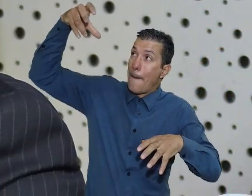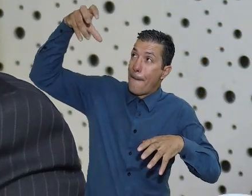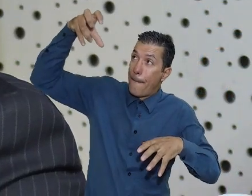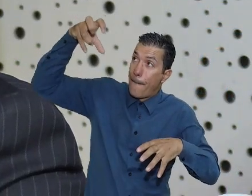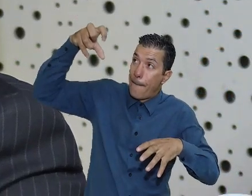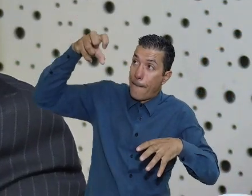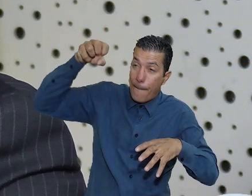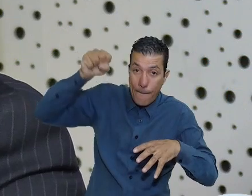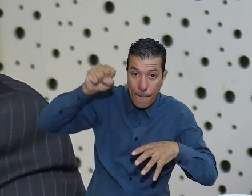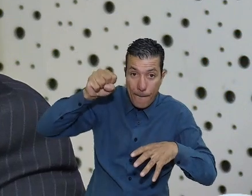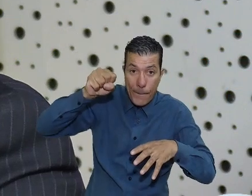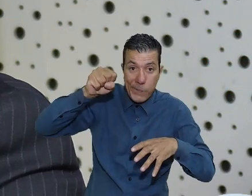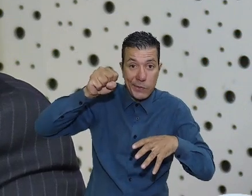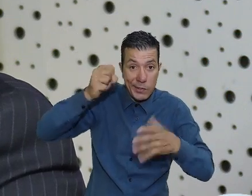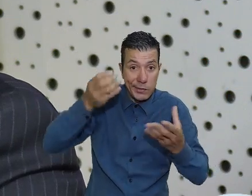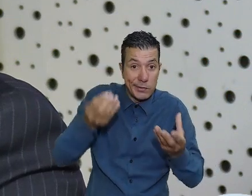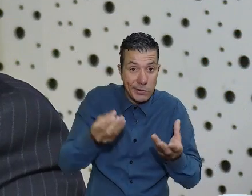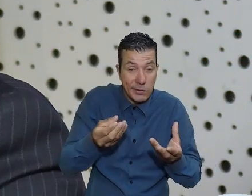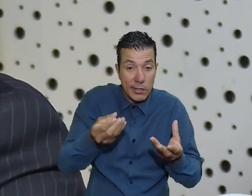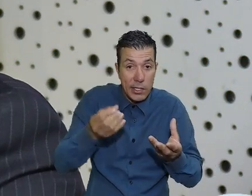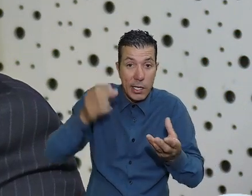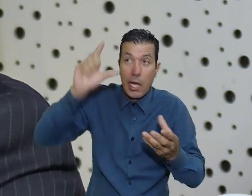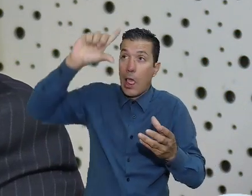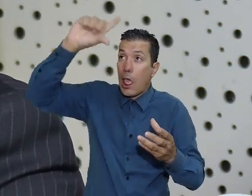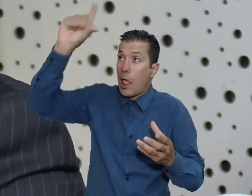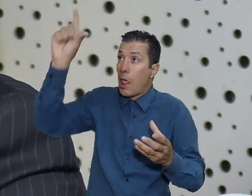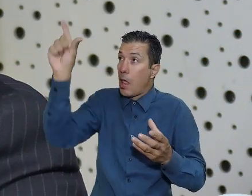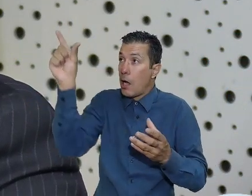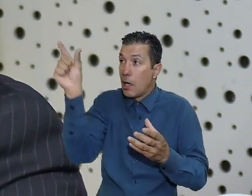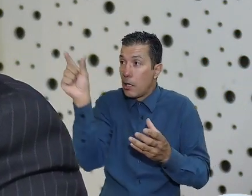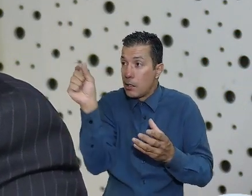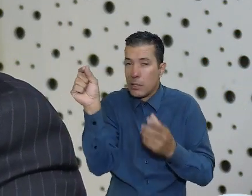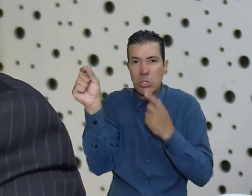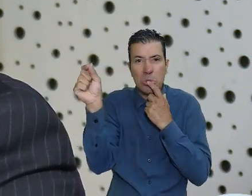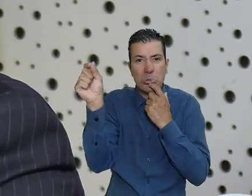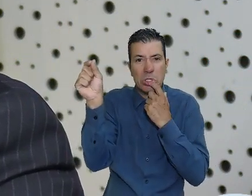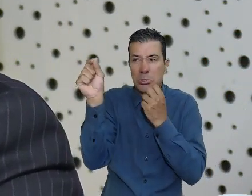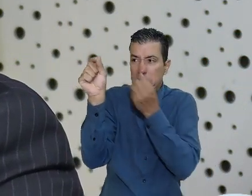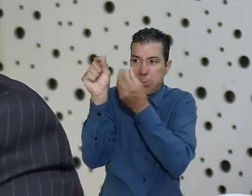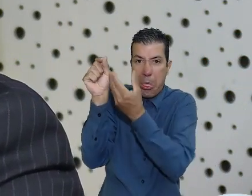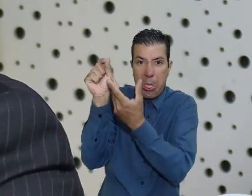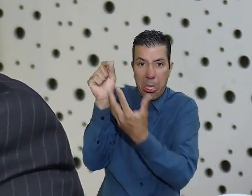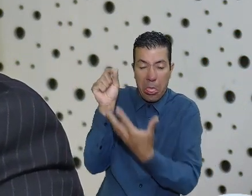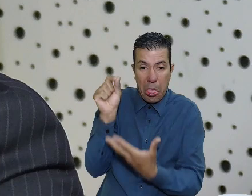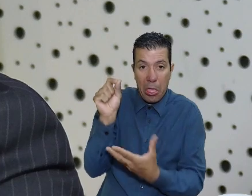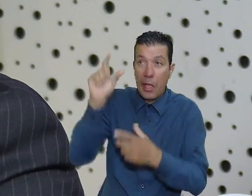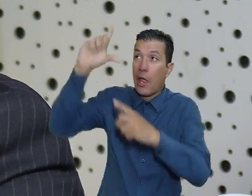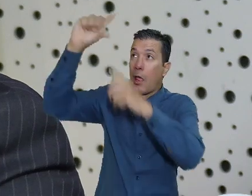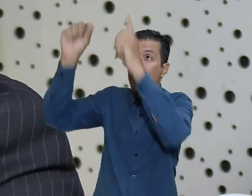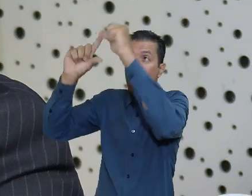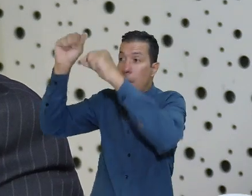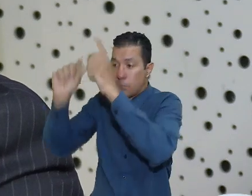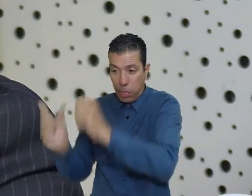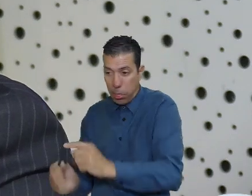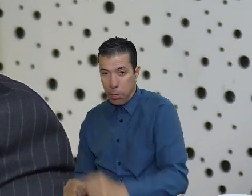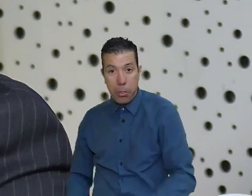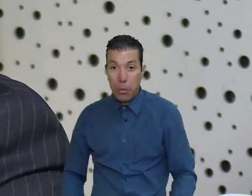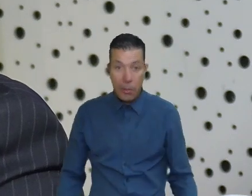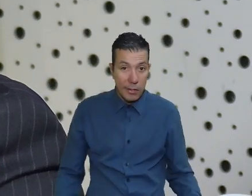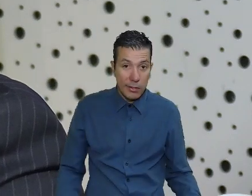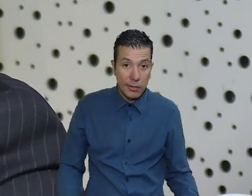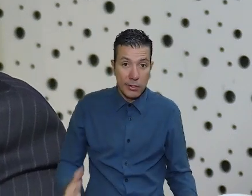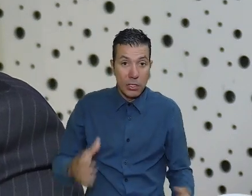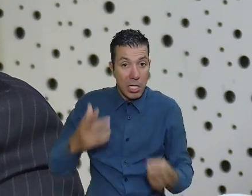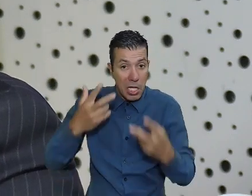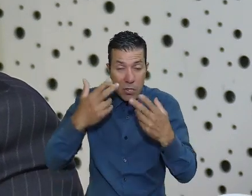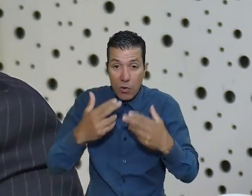como saco de crina, a lua toda como sangue. As estrelas do céu caíram pela terra como a